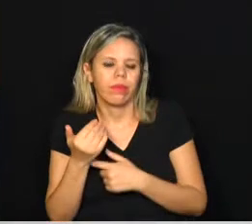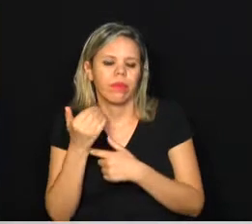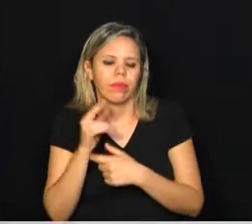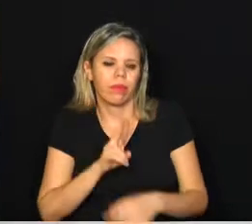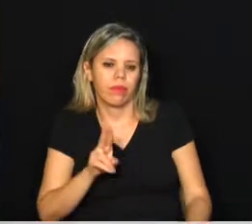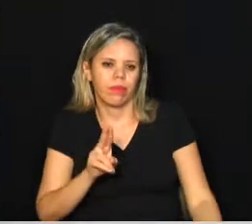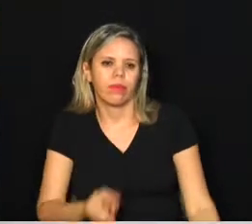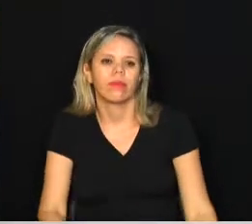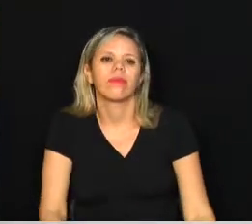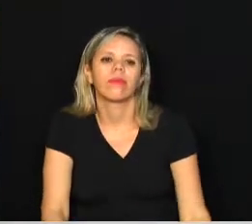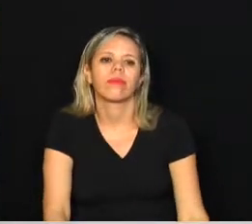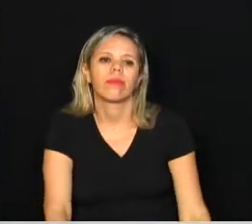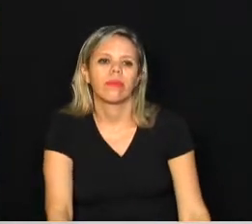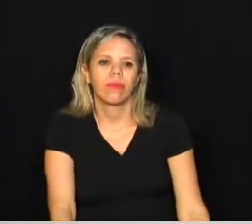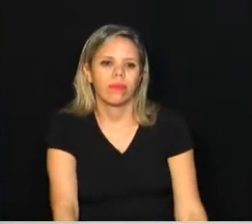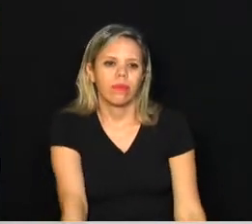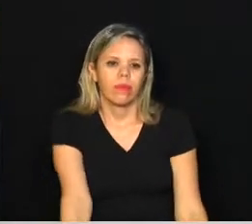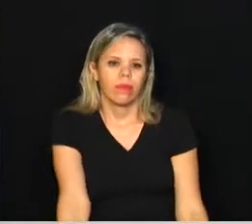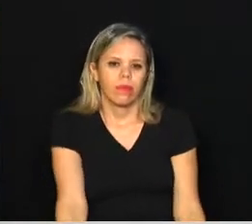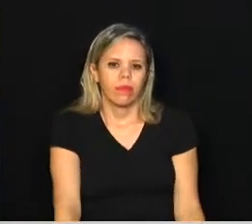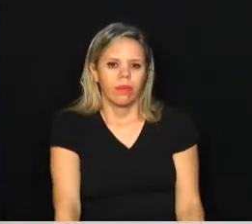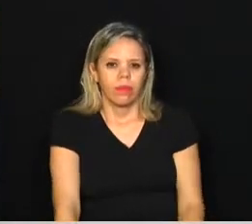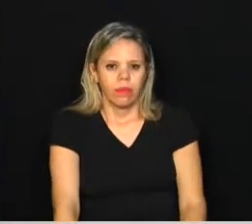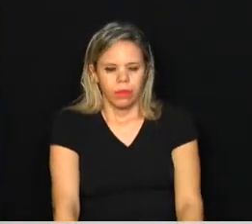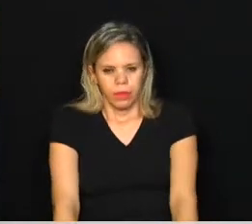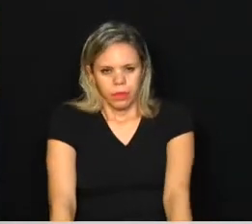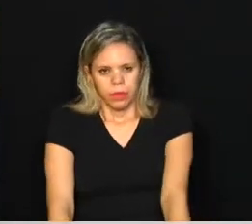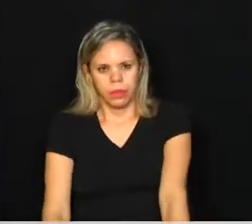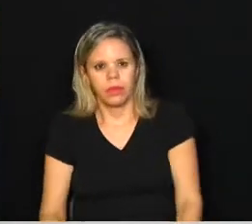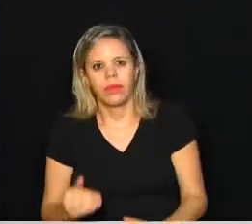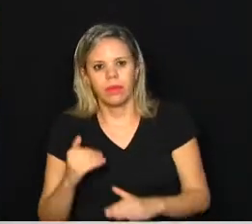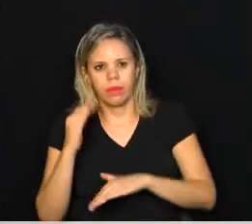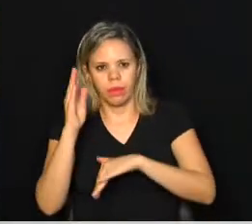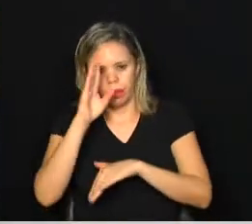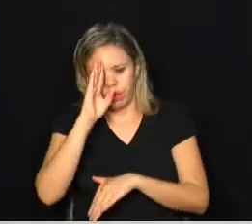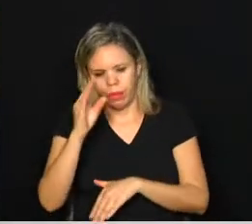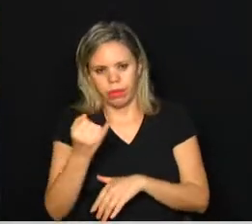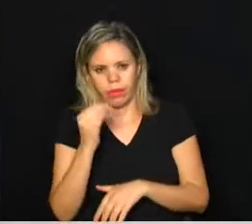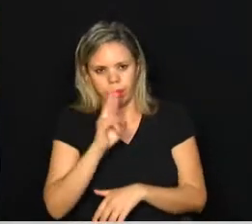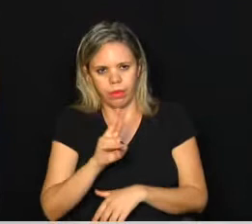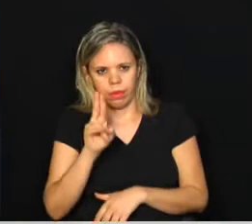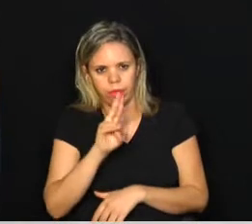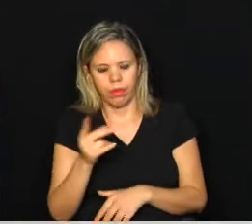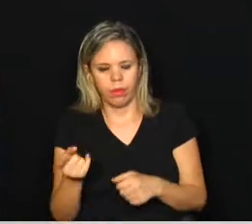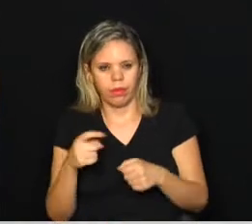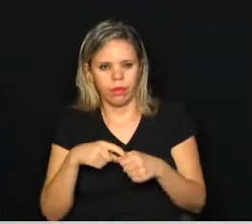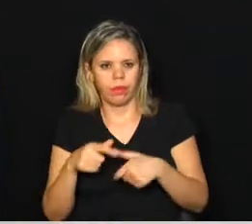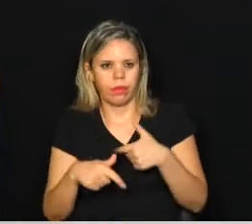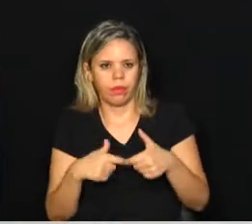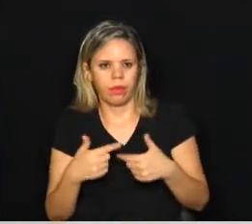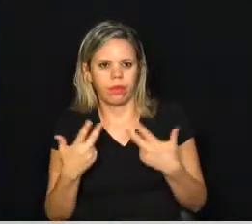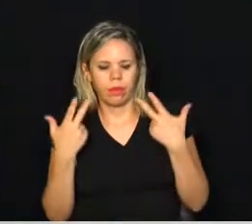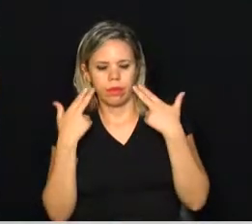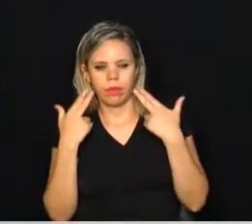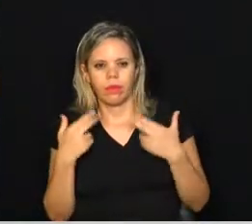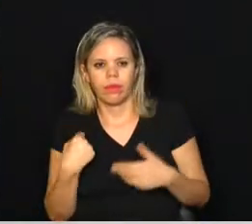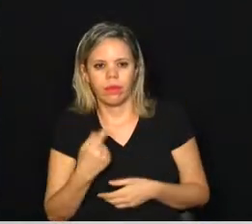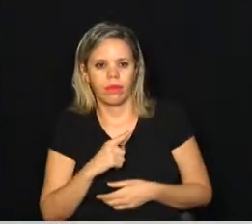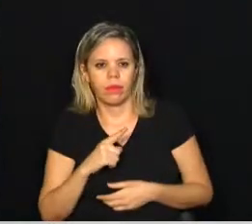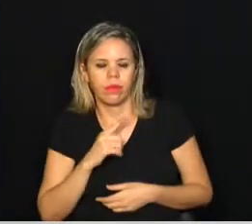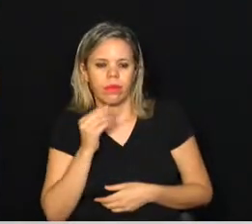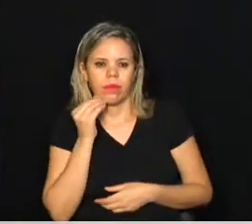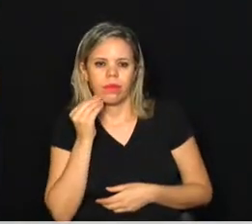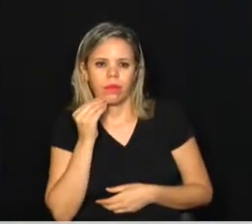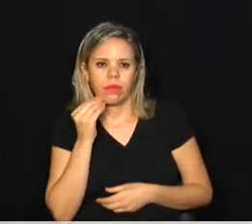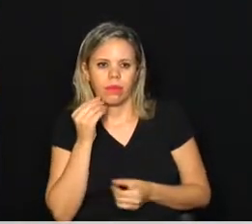tecnologia, ela vai ser ainda mais essencial para essa retomada. Nós tivemos a oportunidade